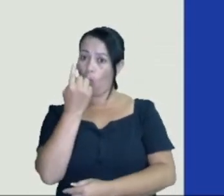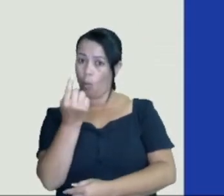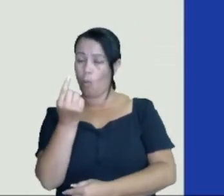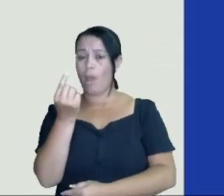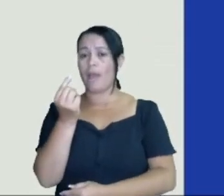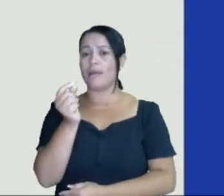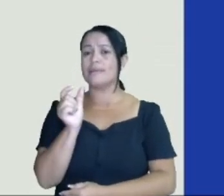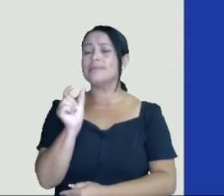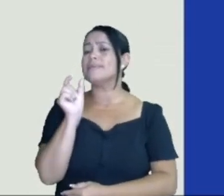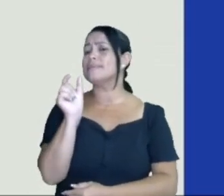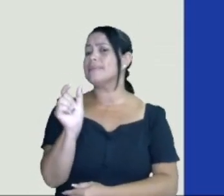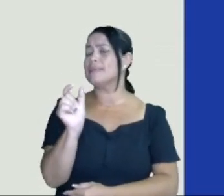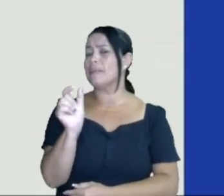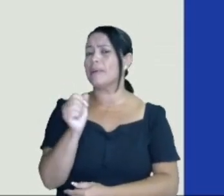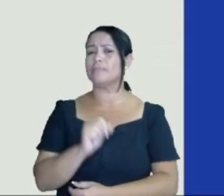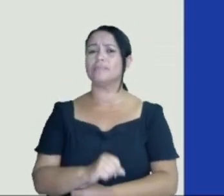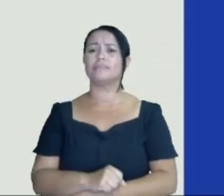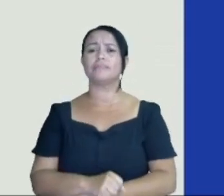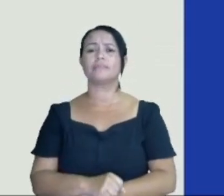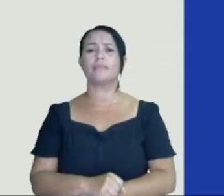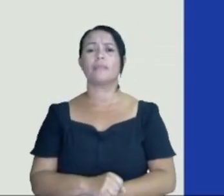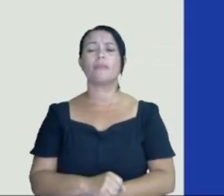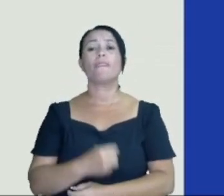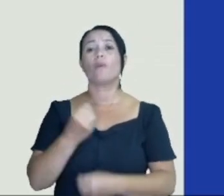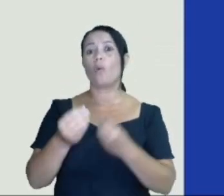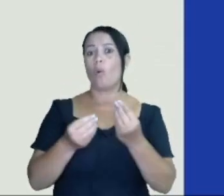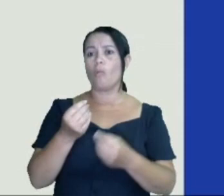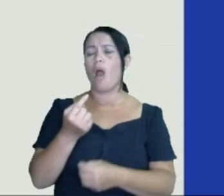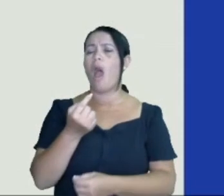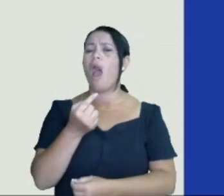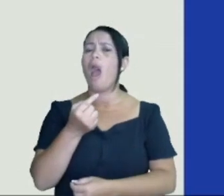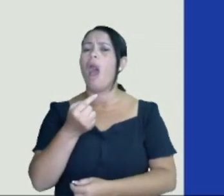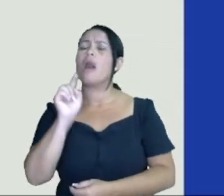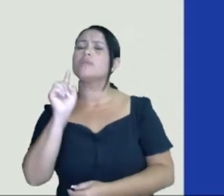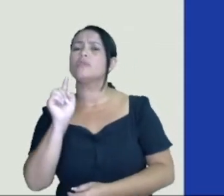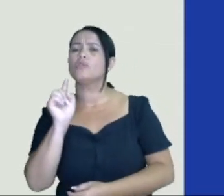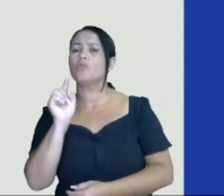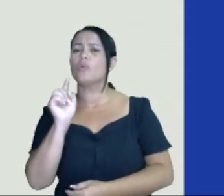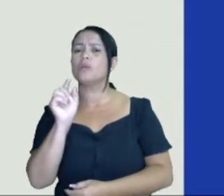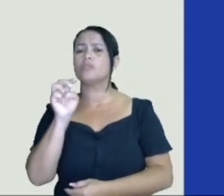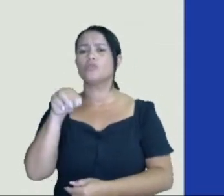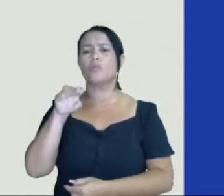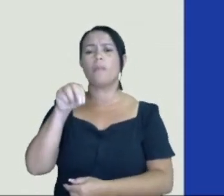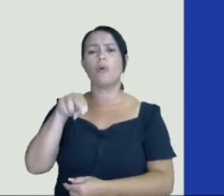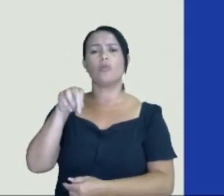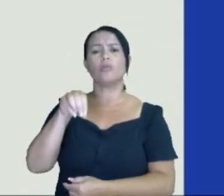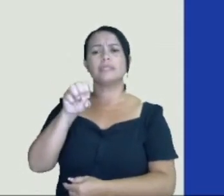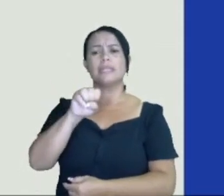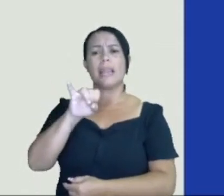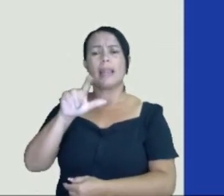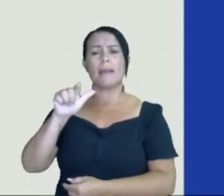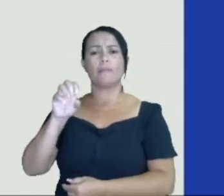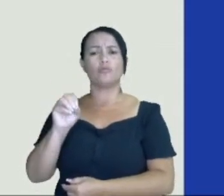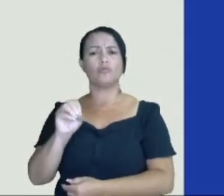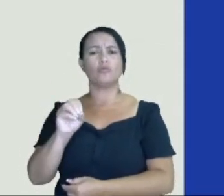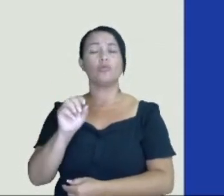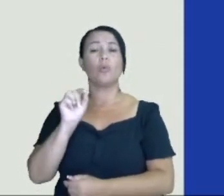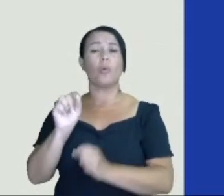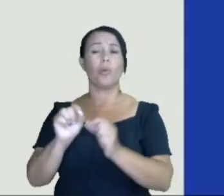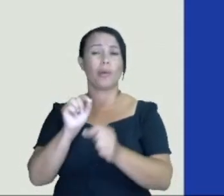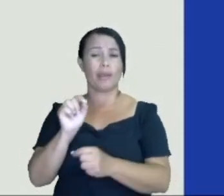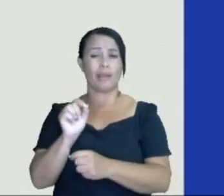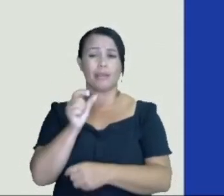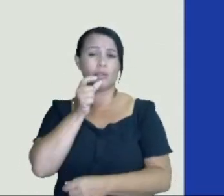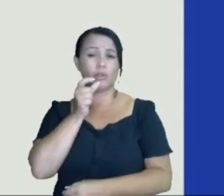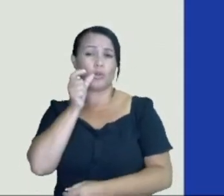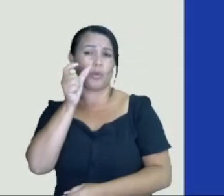sílaba. Acentua-se os monossílabos tônicos. Isso mesmo. Todos